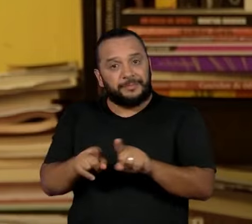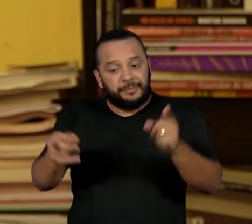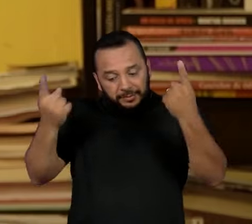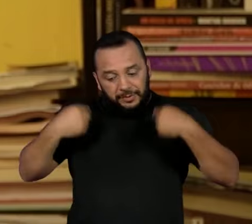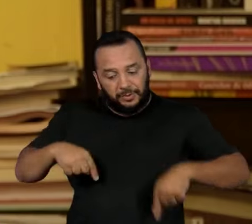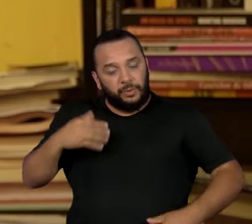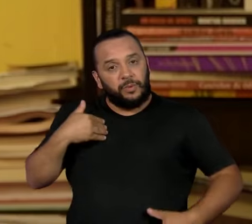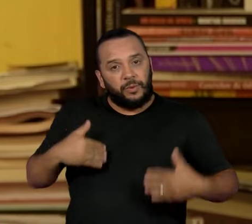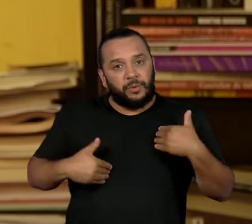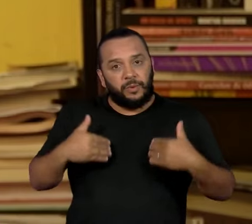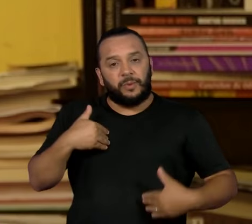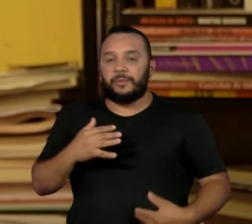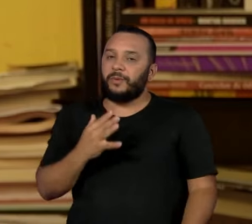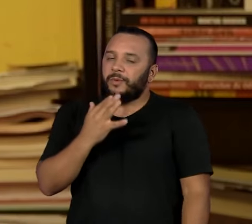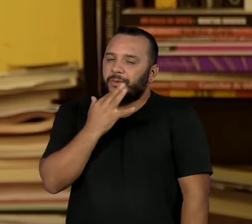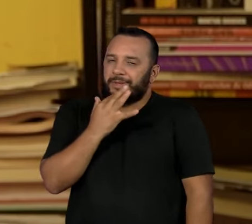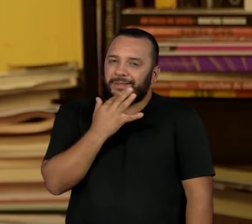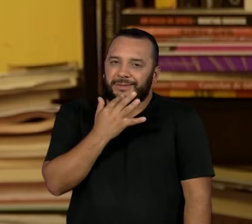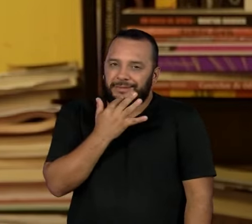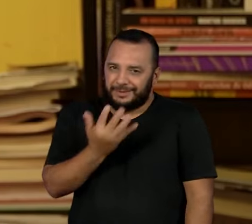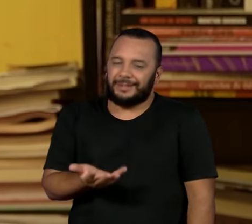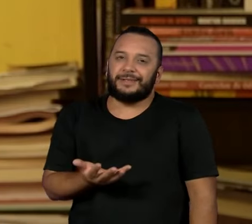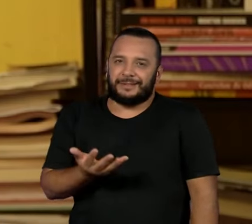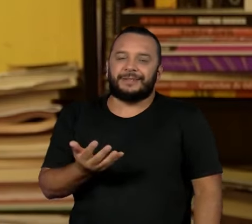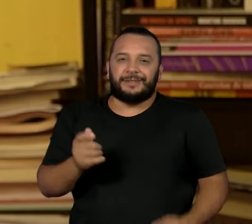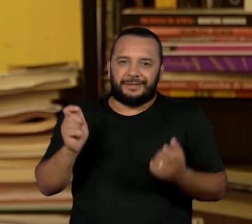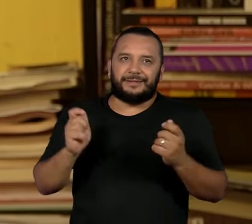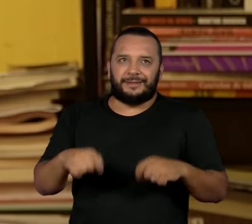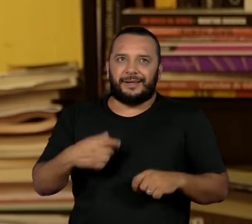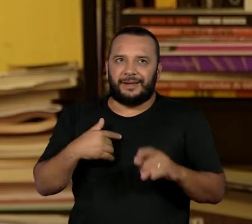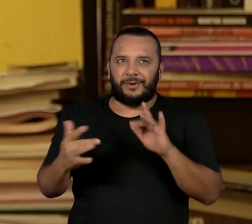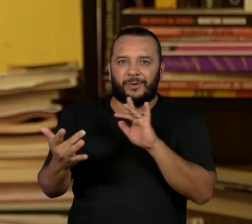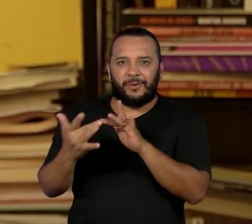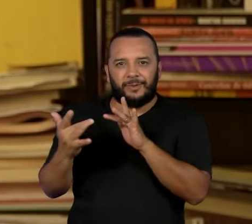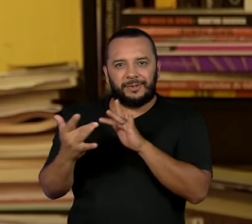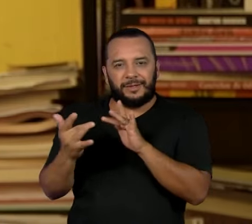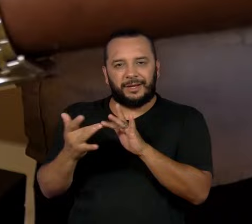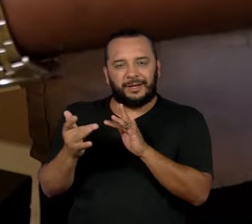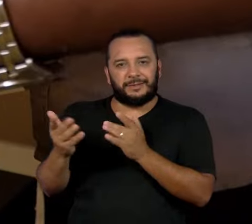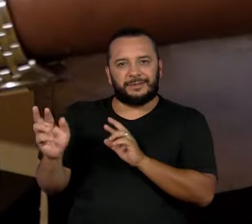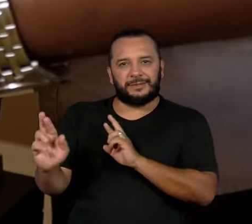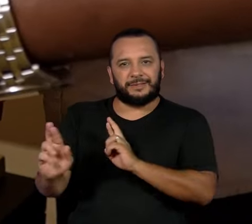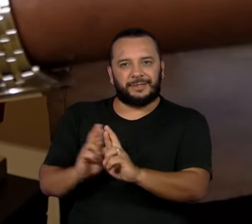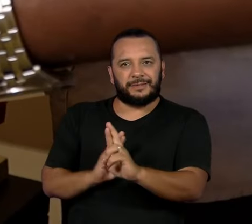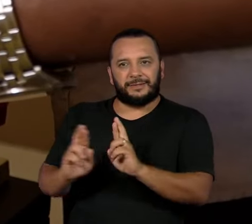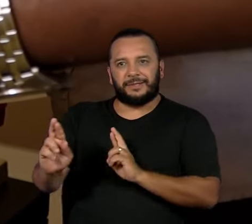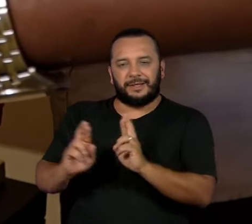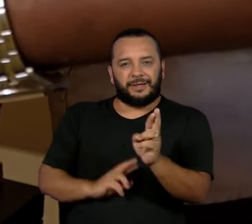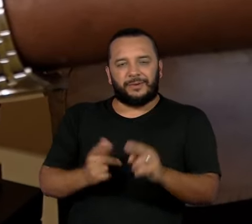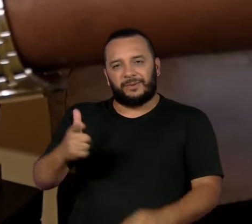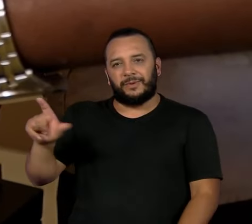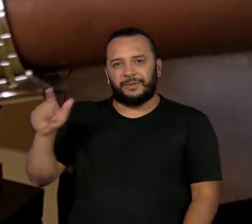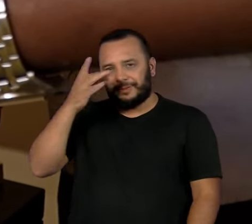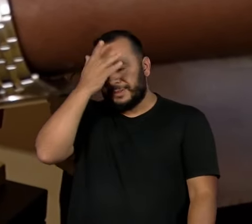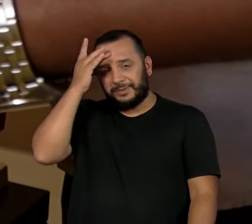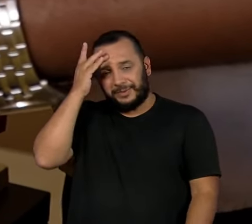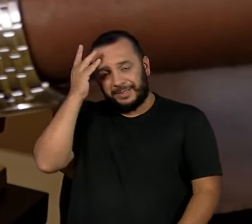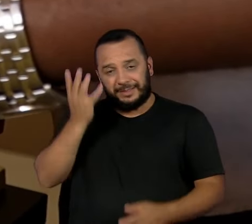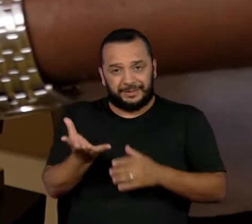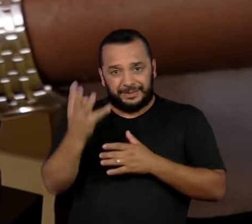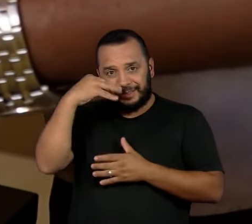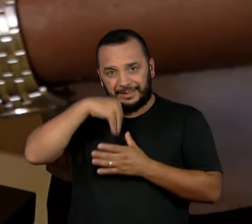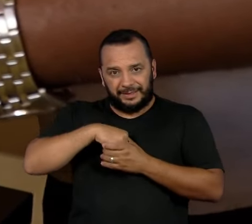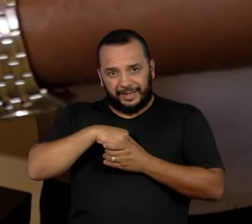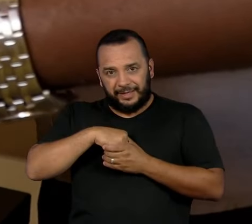melhor o contato para se relacionar com outras pessoas. Se a nossa voz interior está